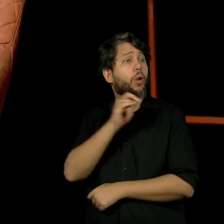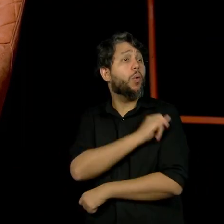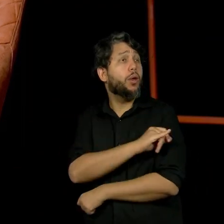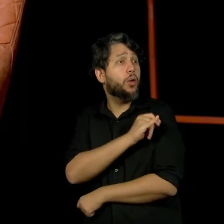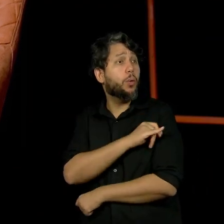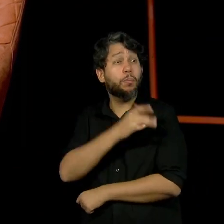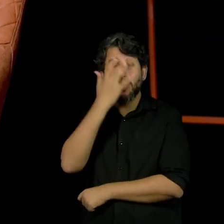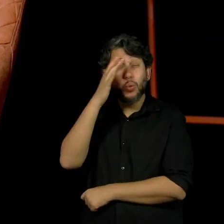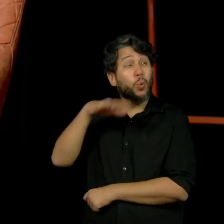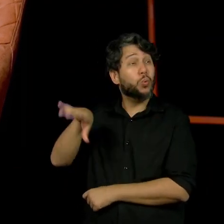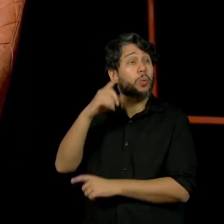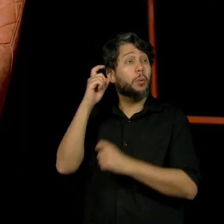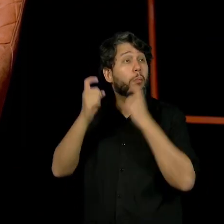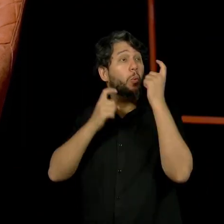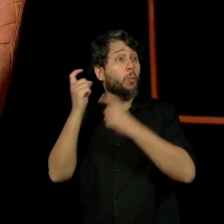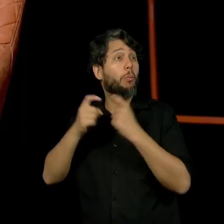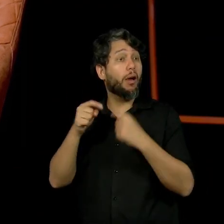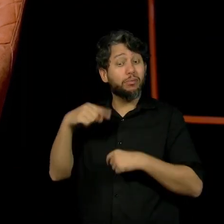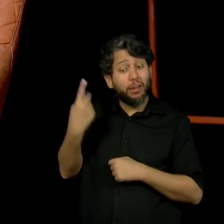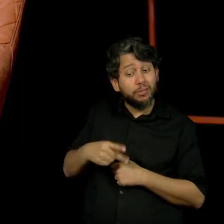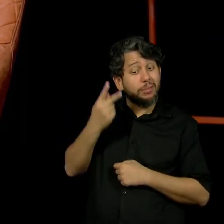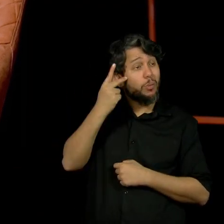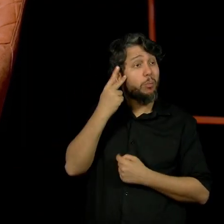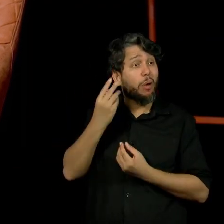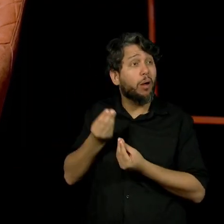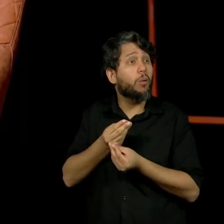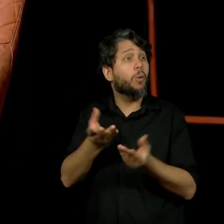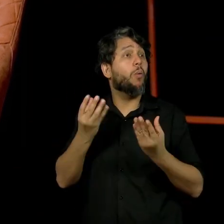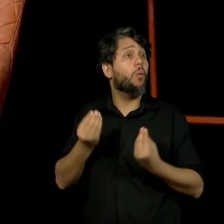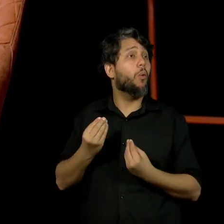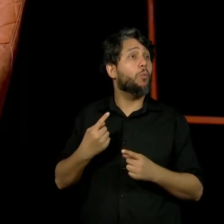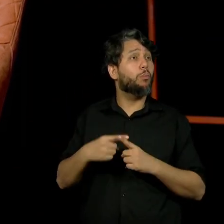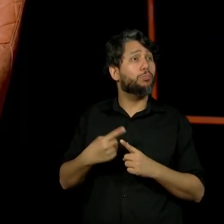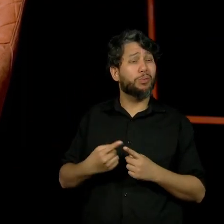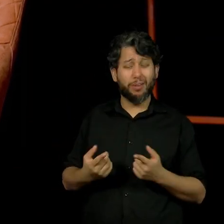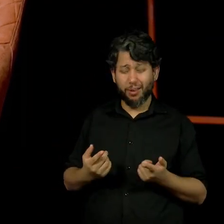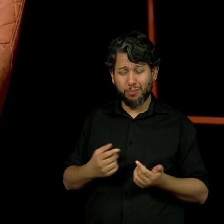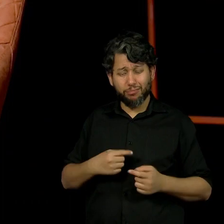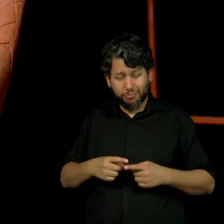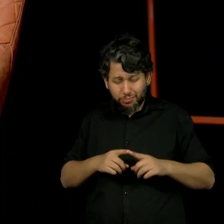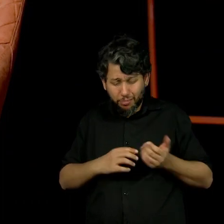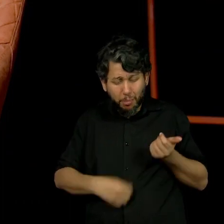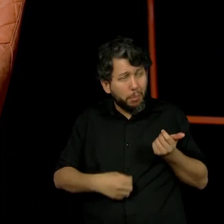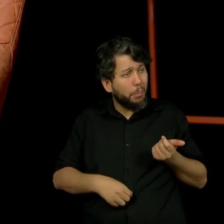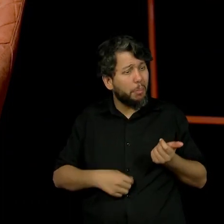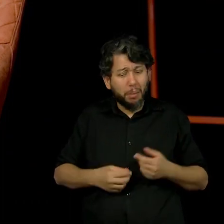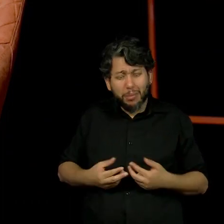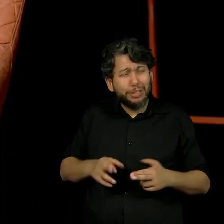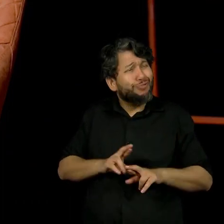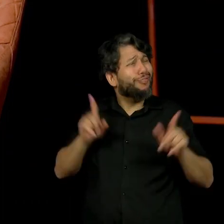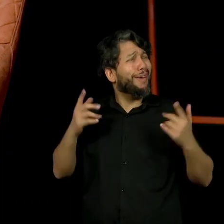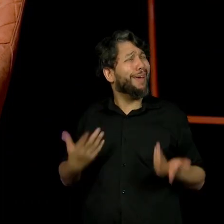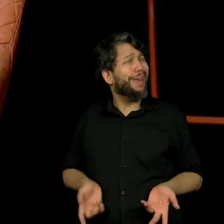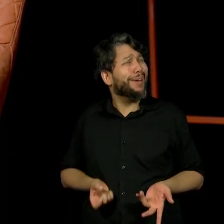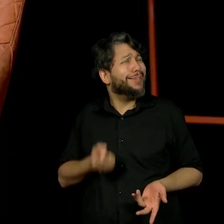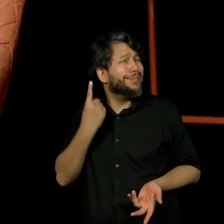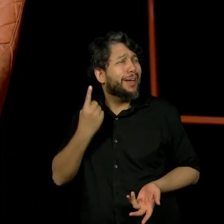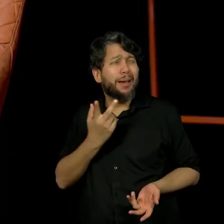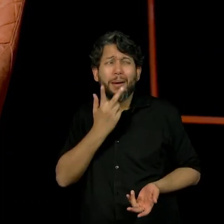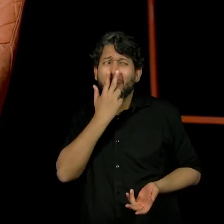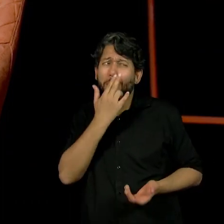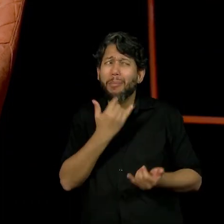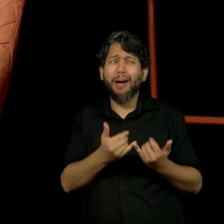mundo está preocupado em trabalhar esse disco em São Paulo. É um pessoal com os instrumentos diferenciados, um som diferente, que não parece o